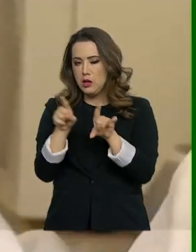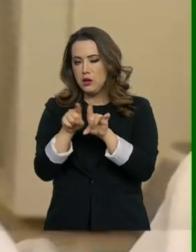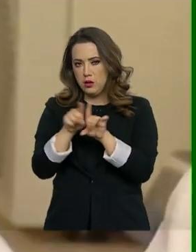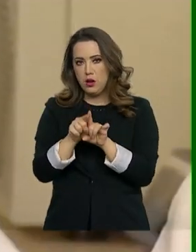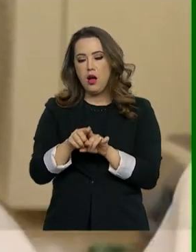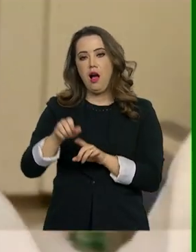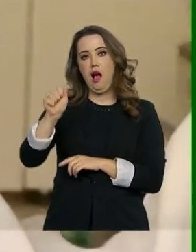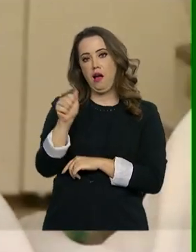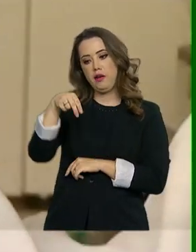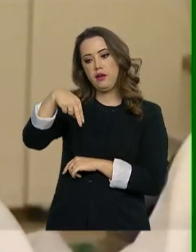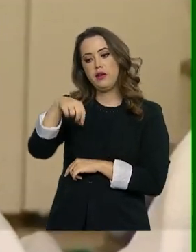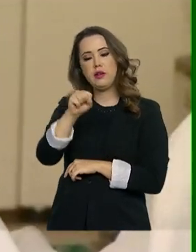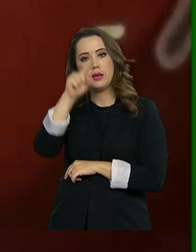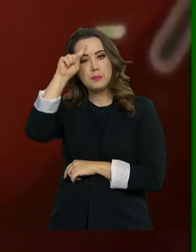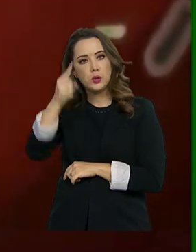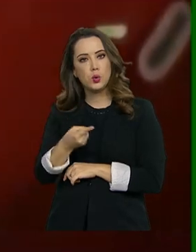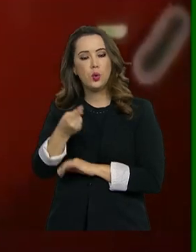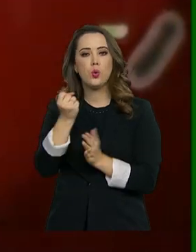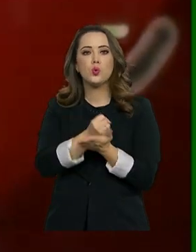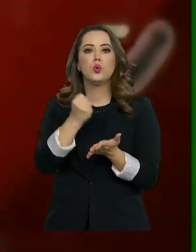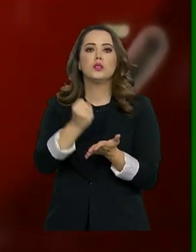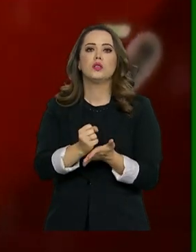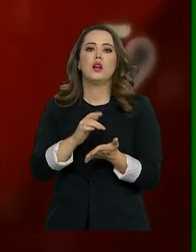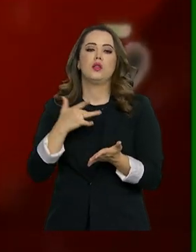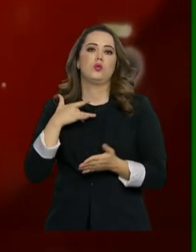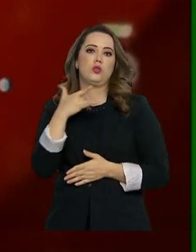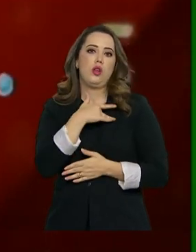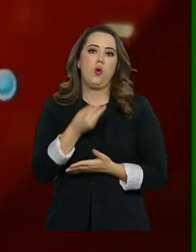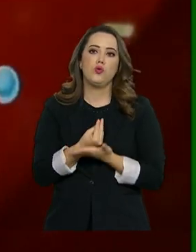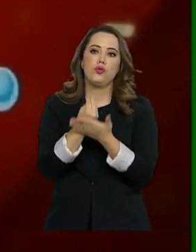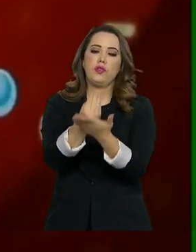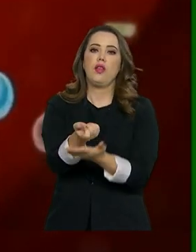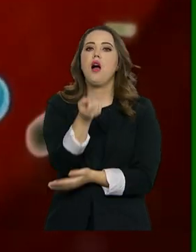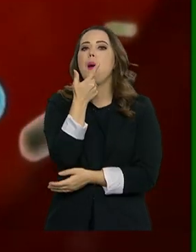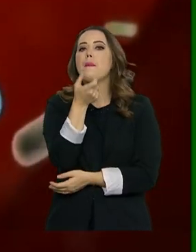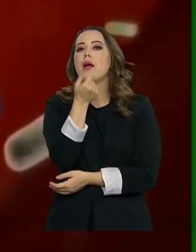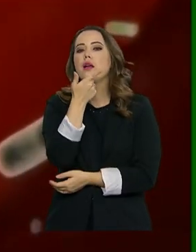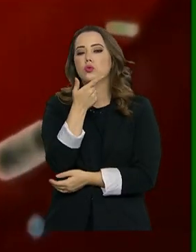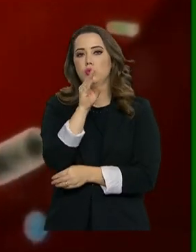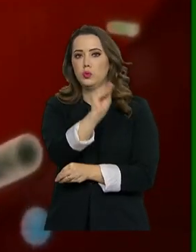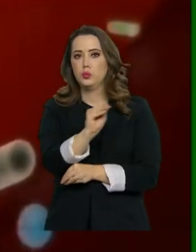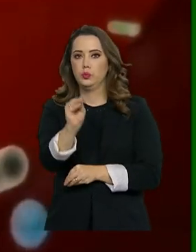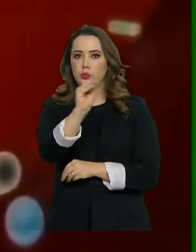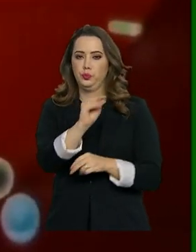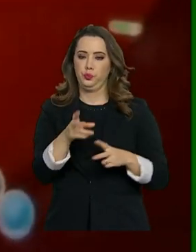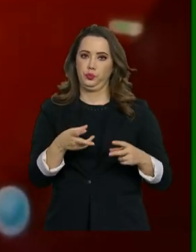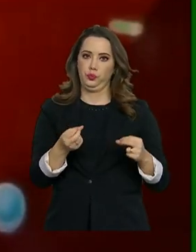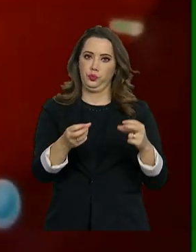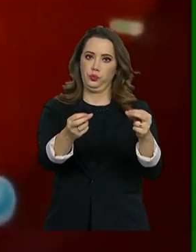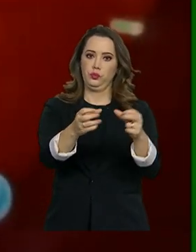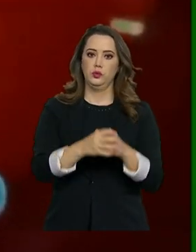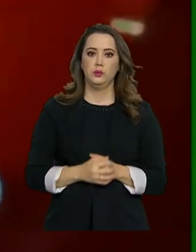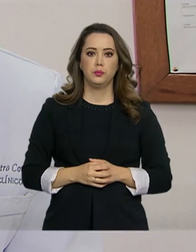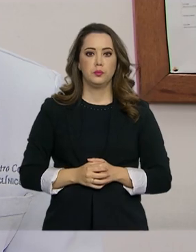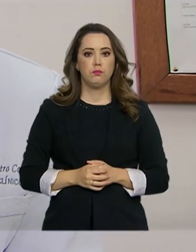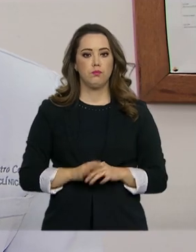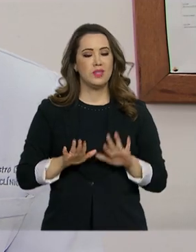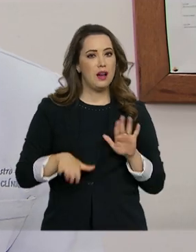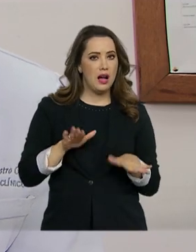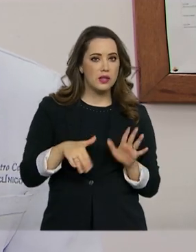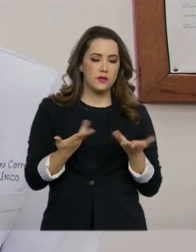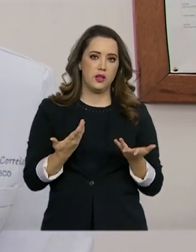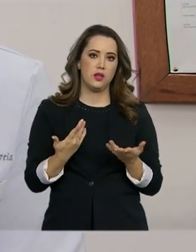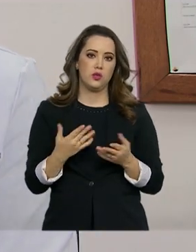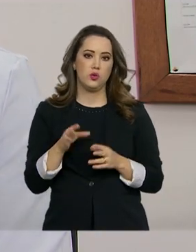obrigou os planos de saúde a fornecer medicamentos para o tratamento da doença alguns casos o tratamento é